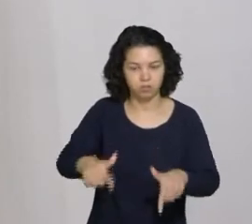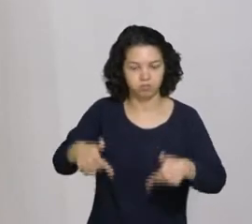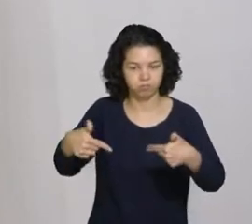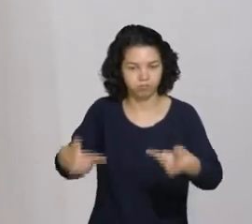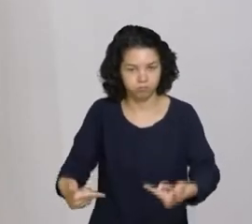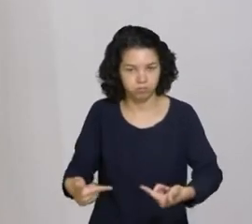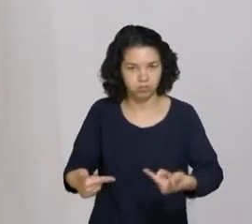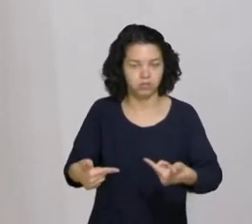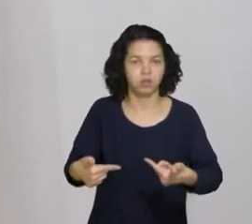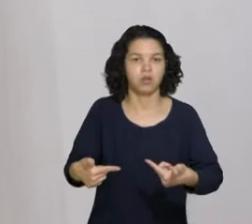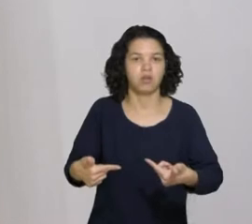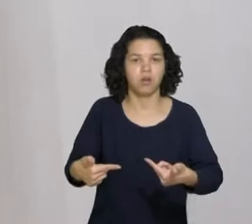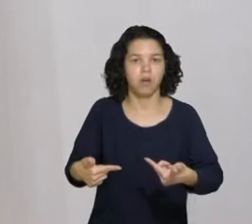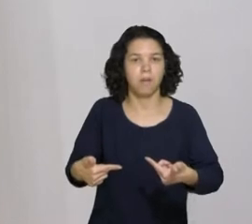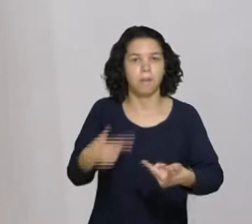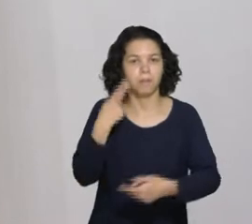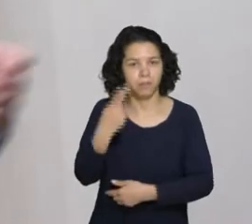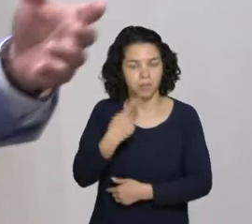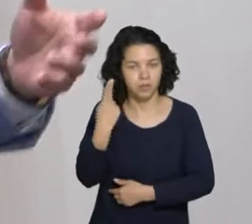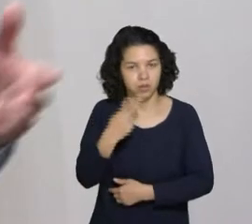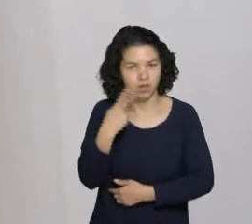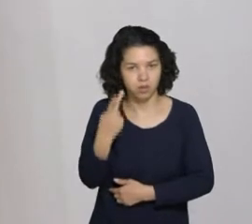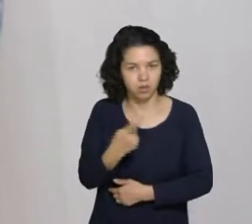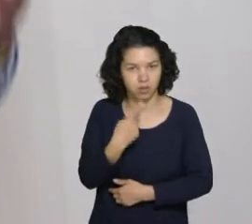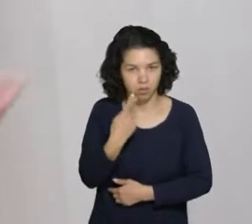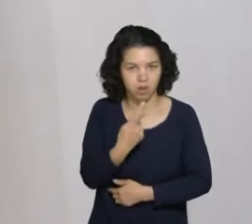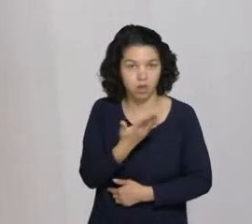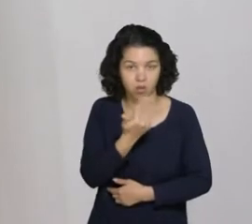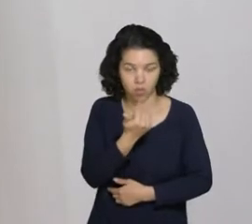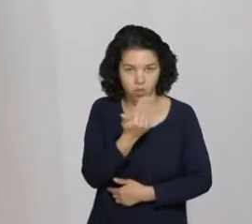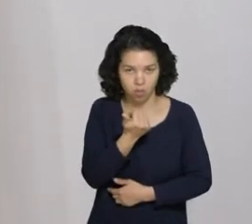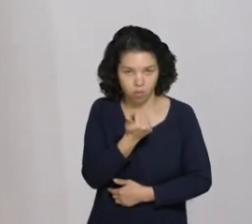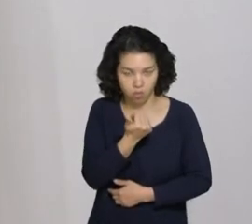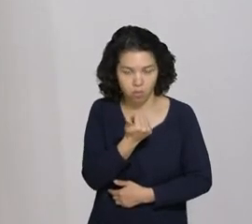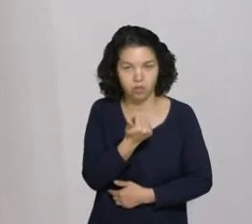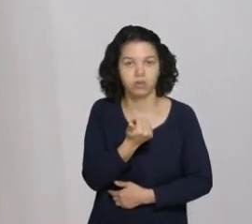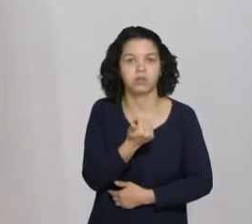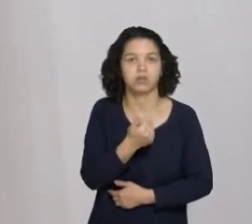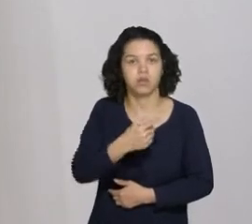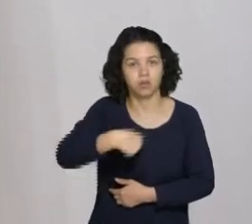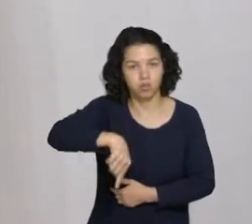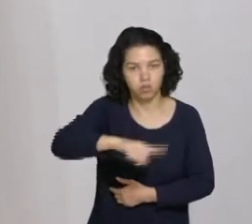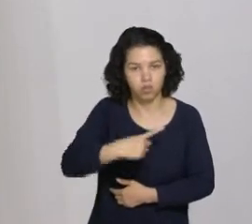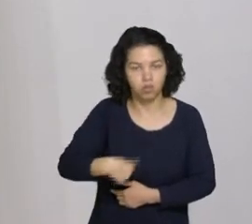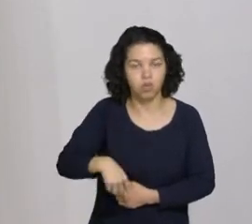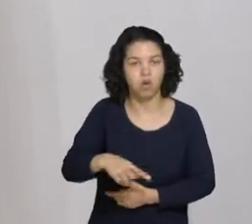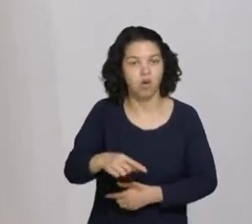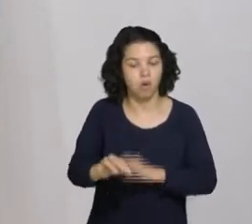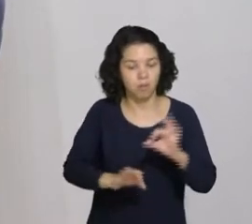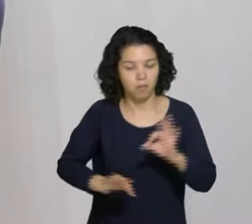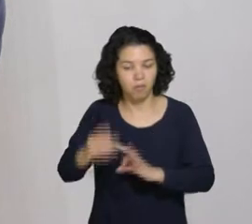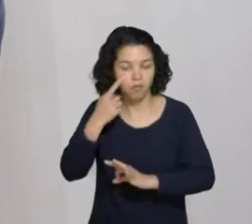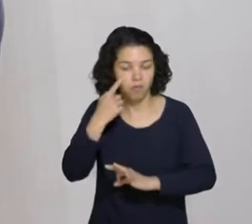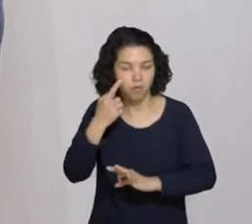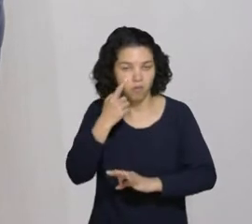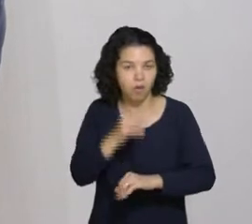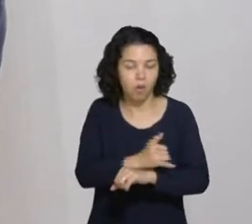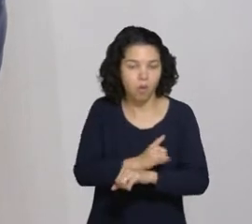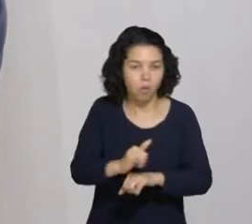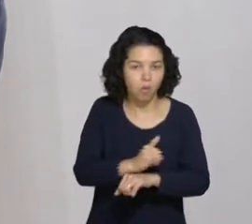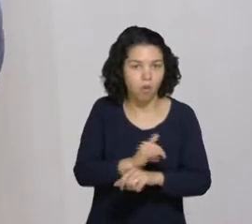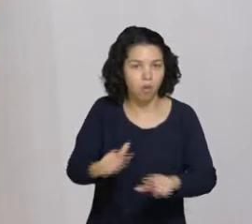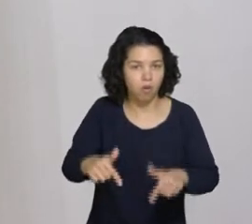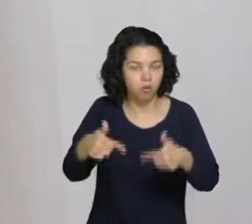parlamentar da insegurança alimentar justamente para ver que ações nós podemos fazer aqui em Santa Catarina para diminuir Essa